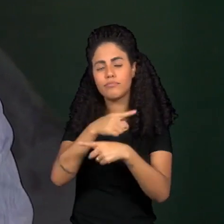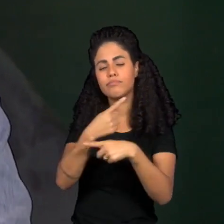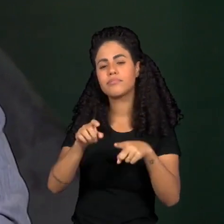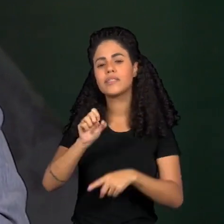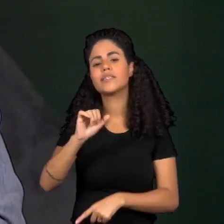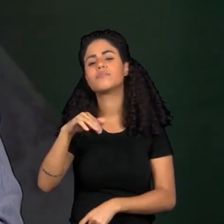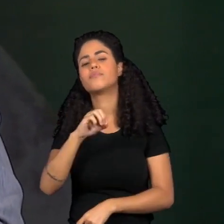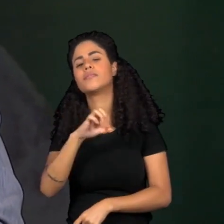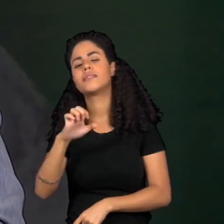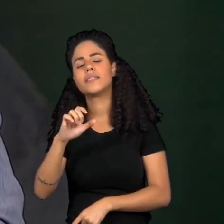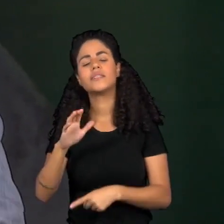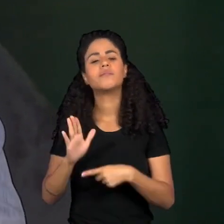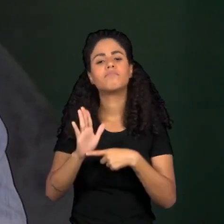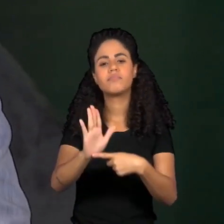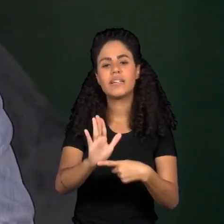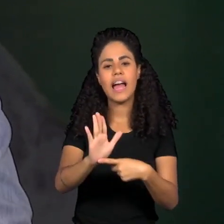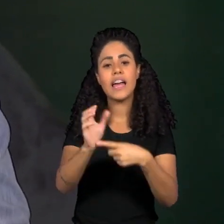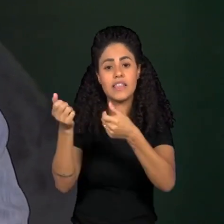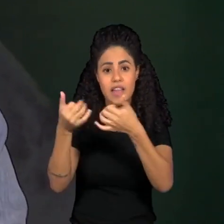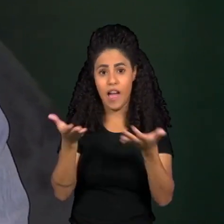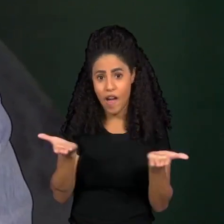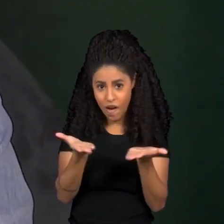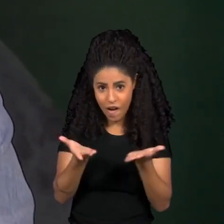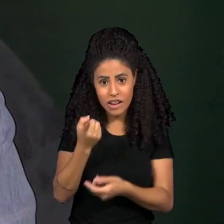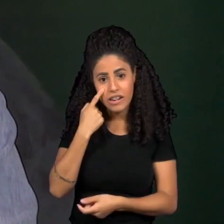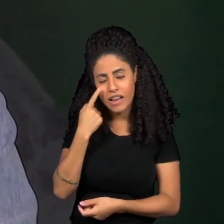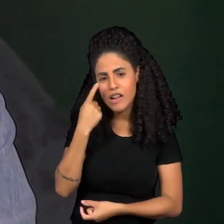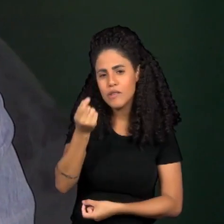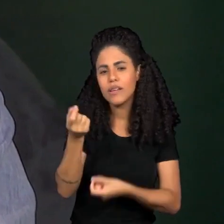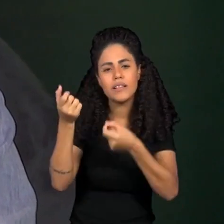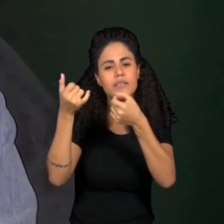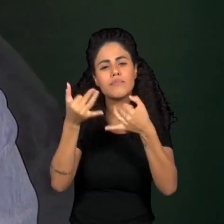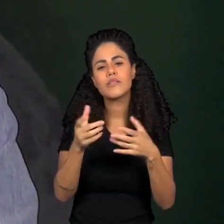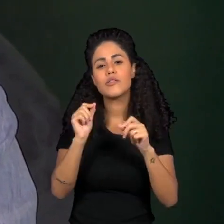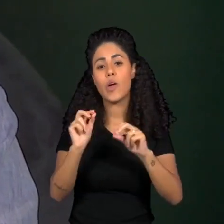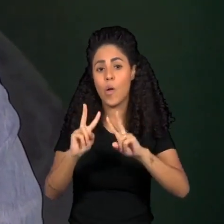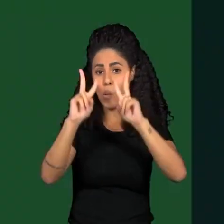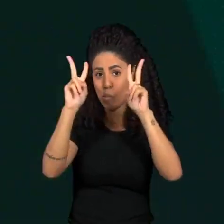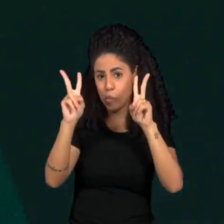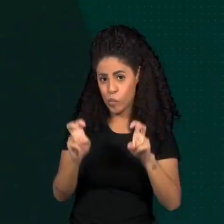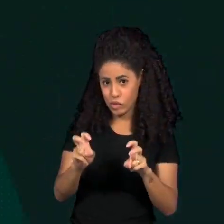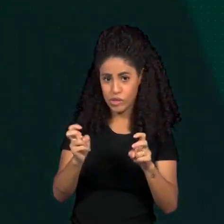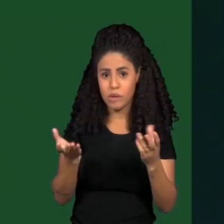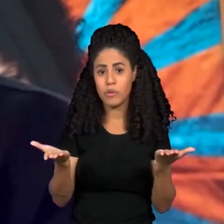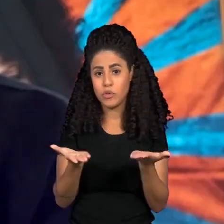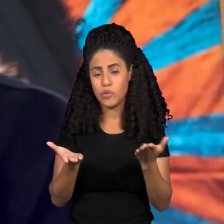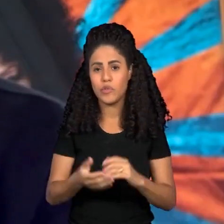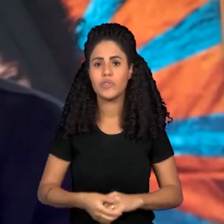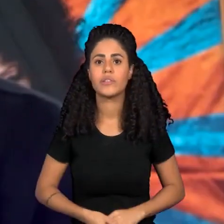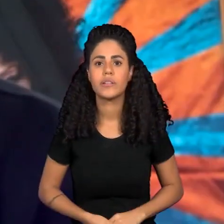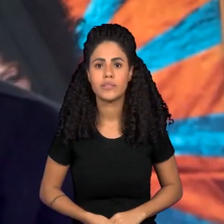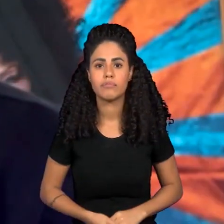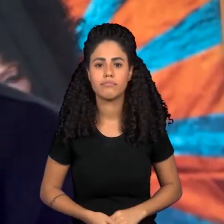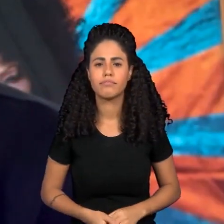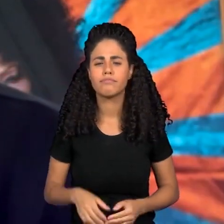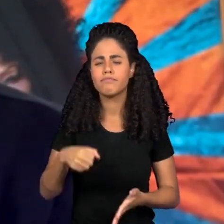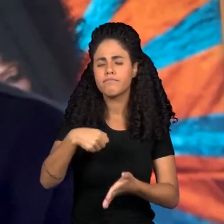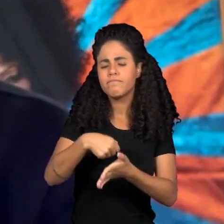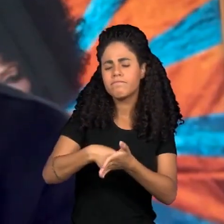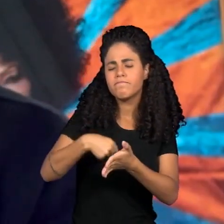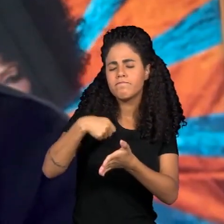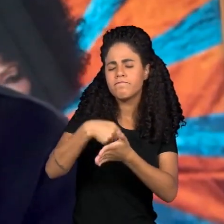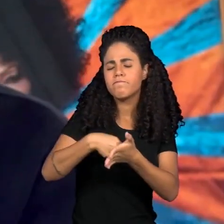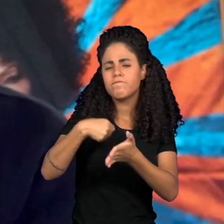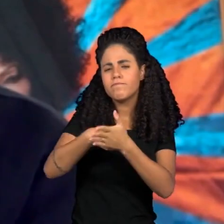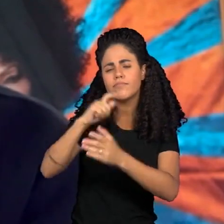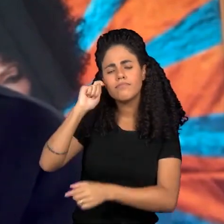Simoninha, filho do Simonal, que vimos agora há pouco, tem a falar sobre o tema do programa de hoje. Luta negra